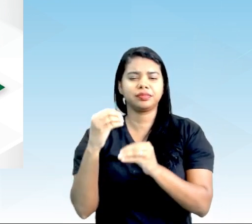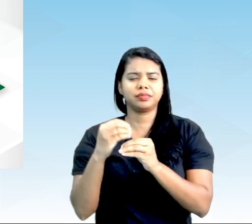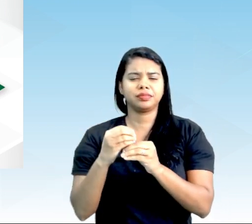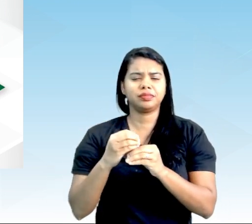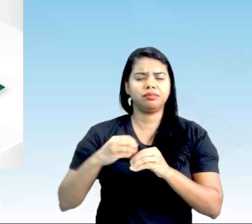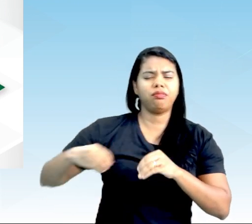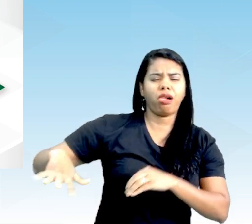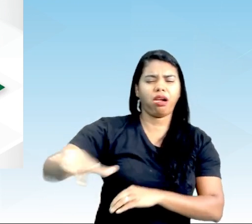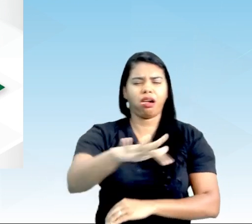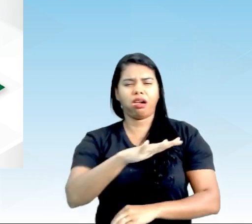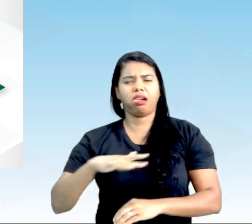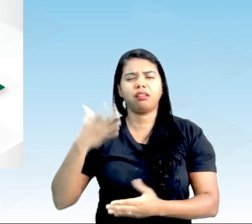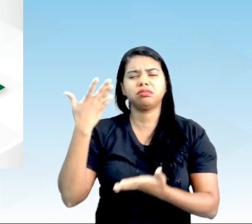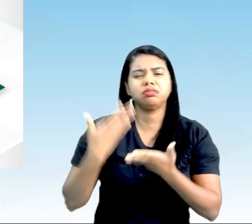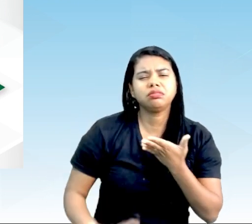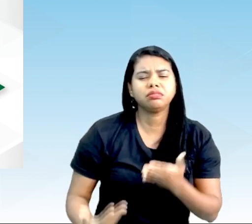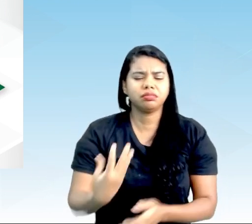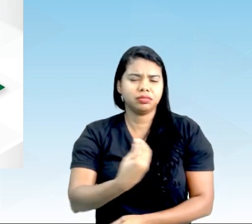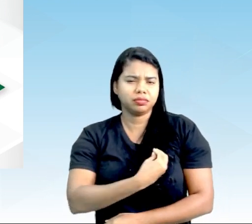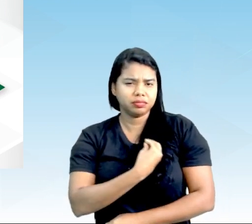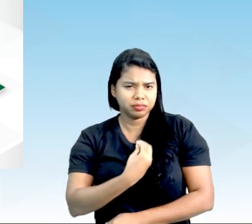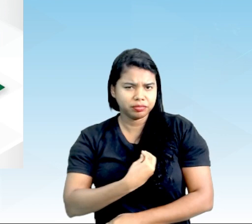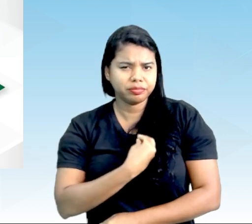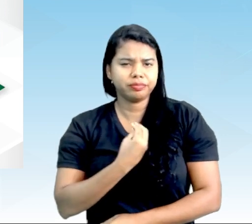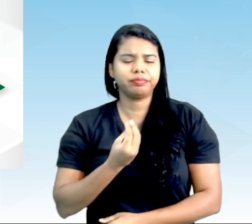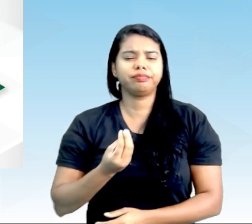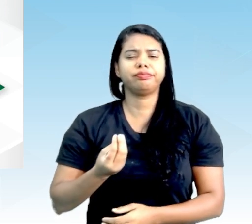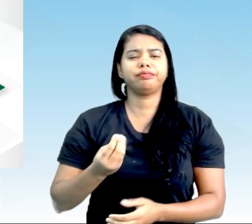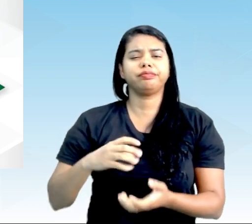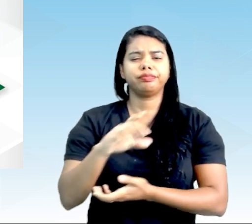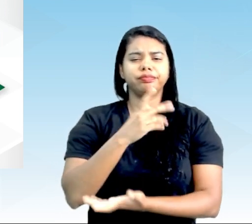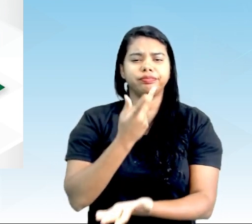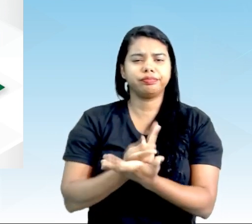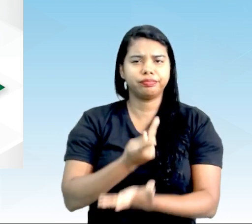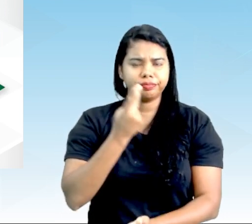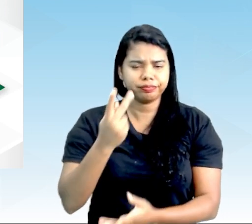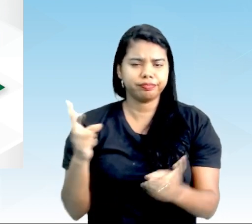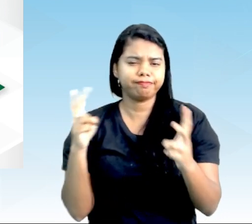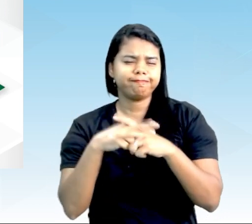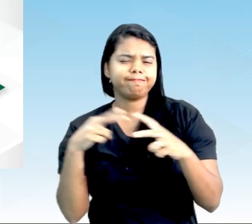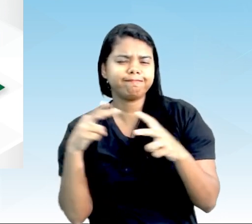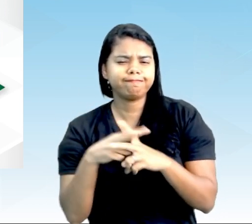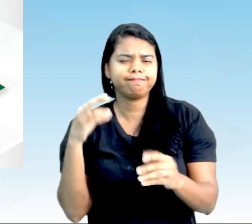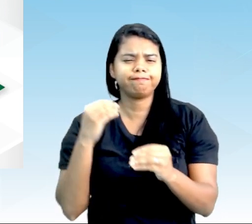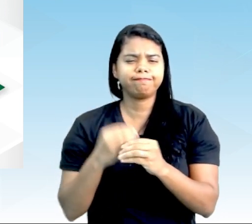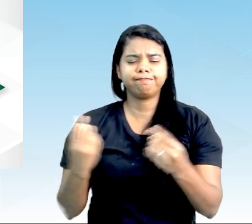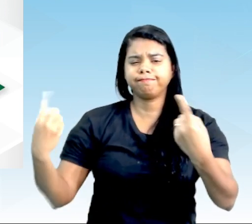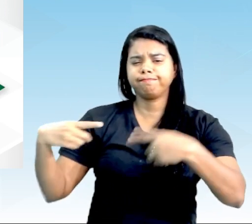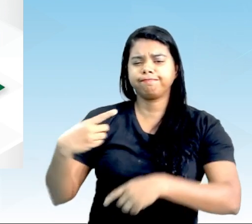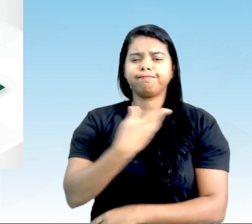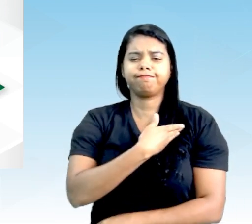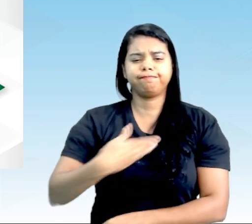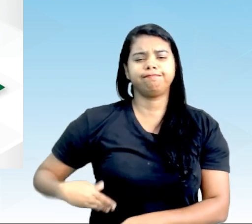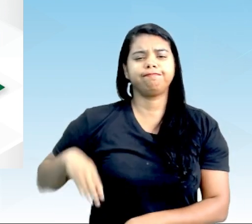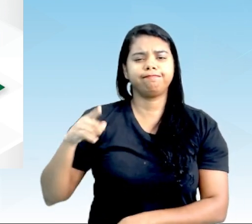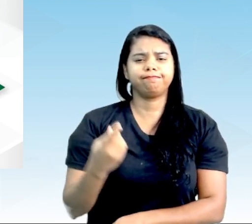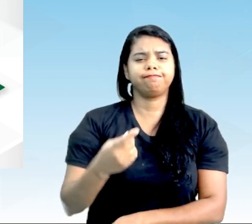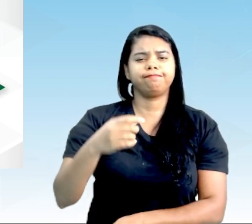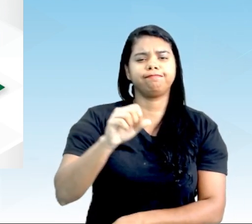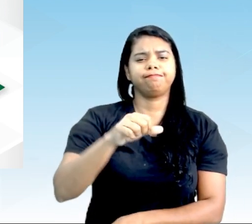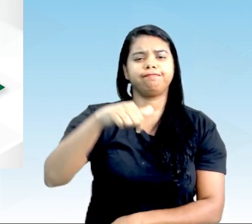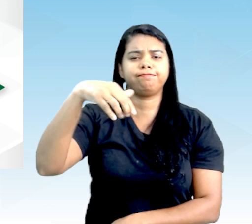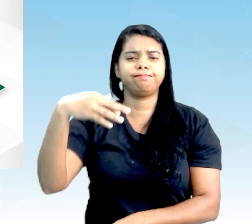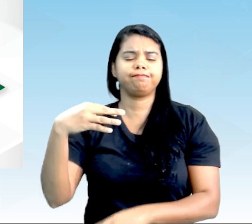pessoas perderam suas vidas nessa revolta por conta dessa briga contra o governo em 1874. Primeiro,